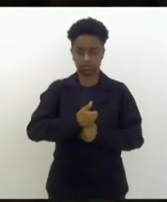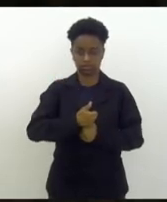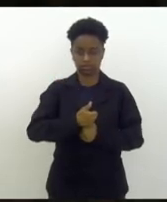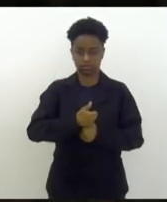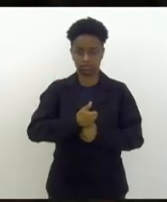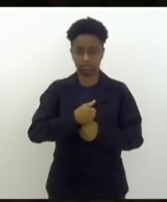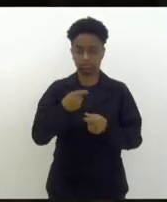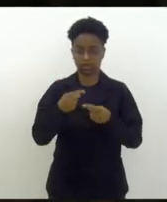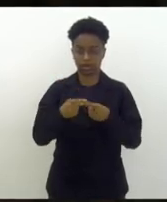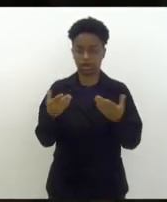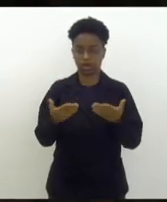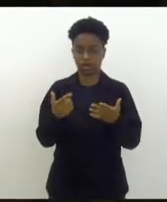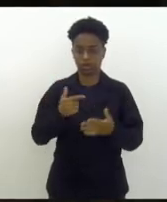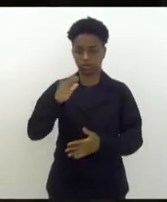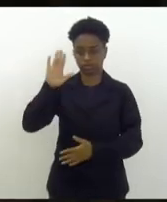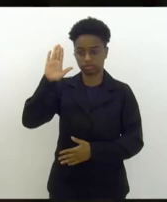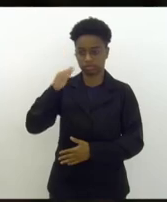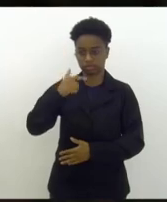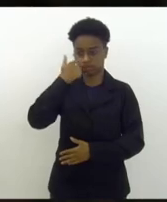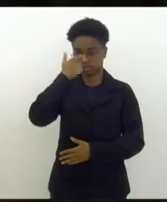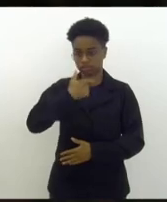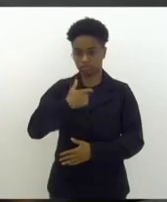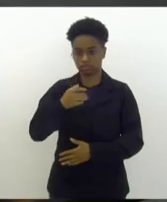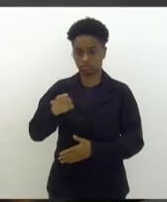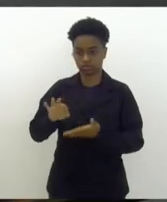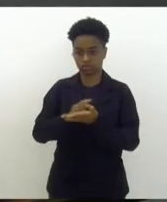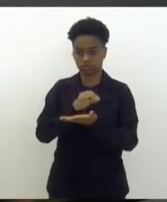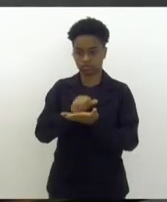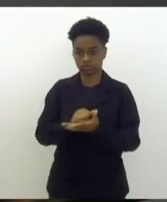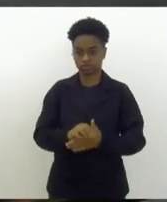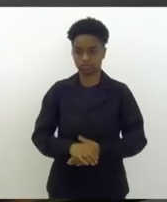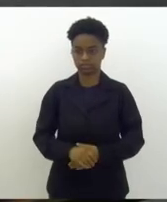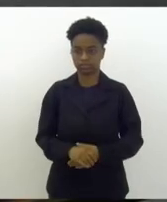considerando que o próximo morador escrito sou eu